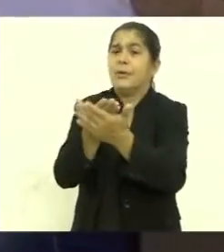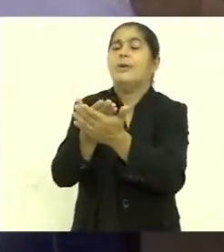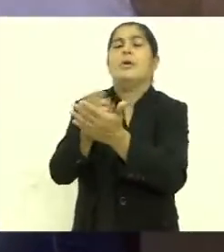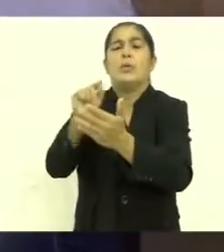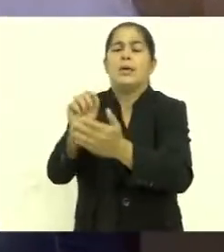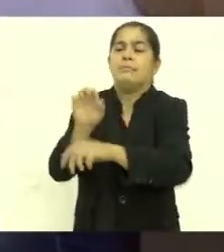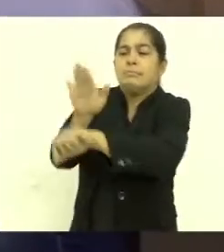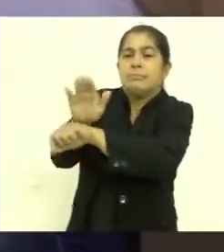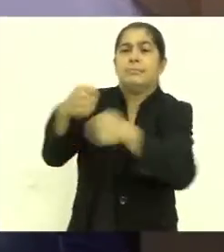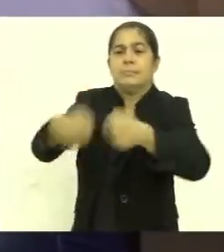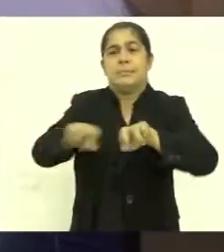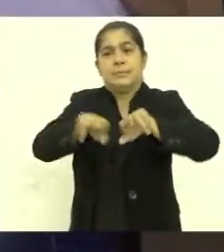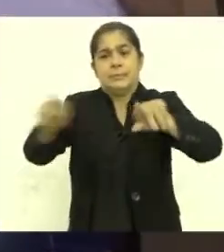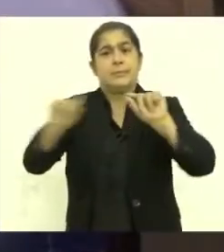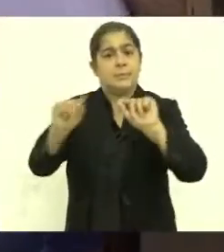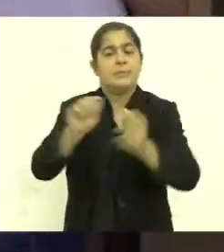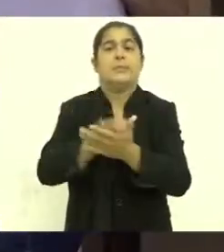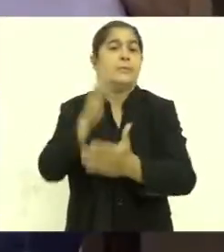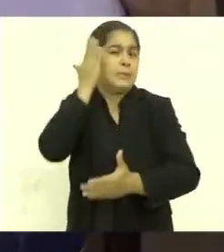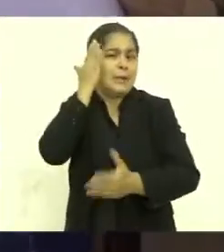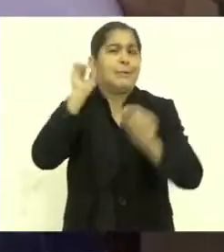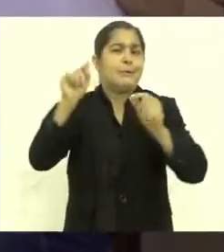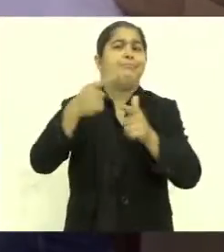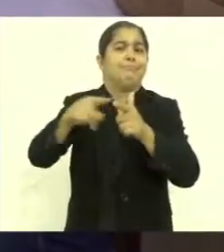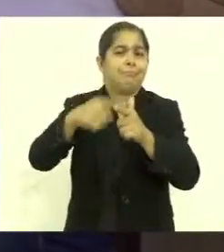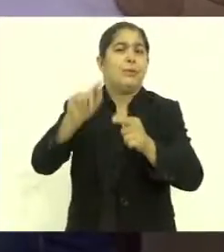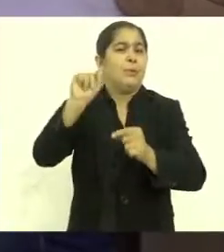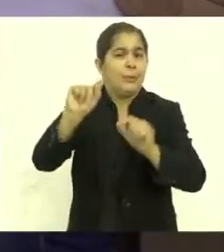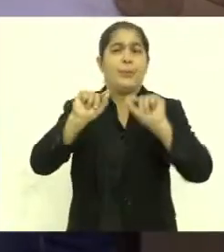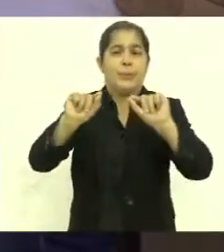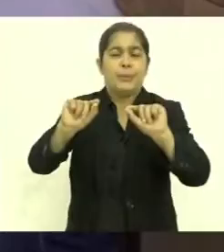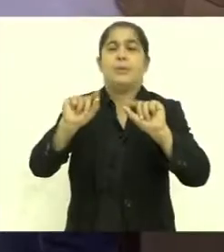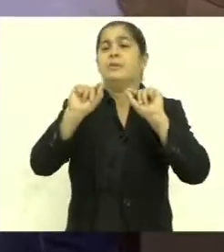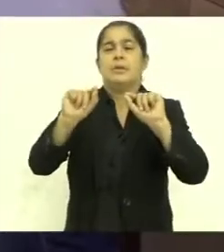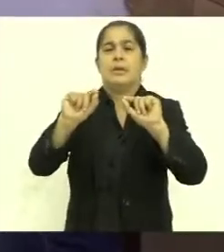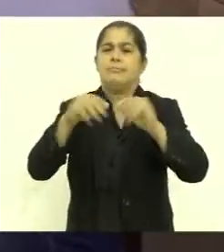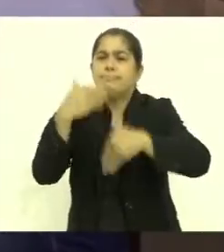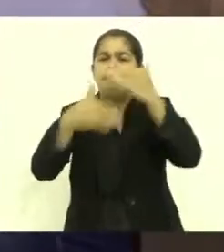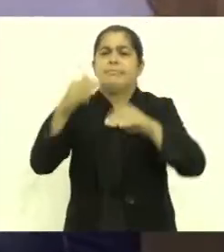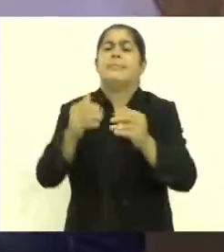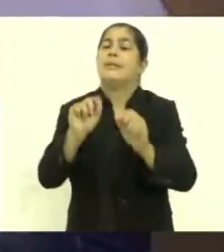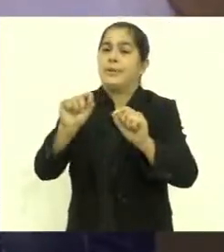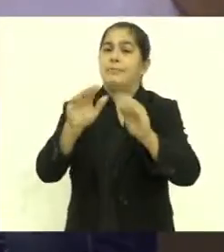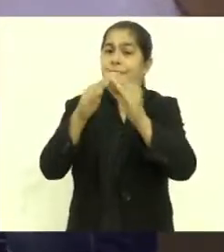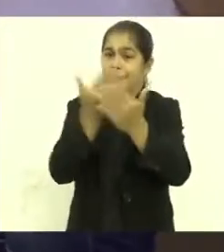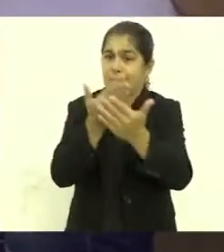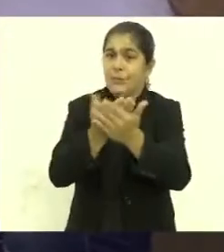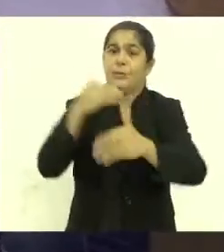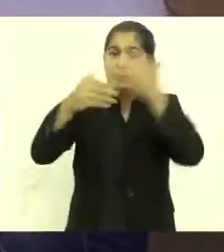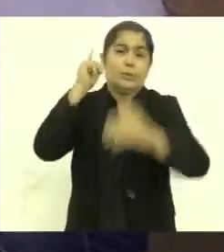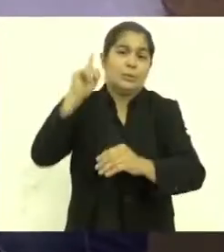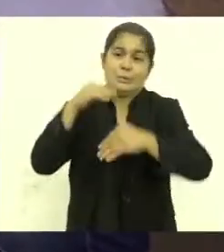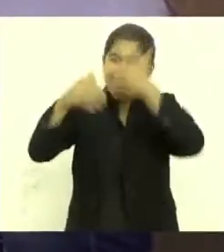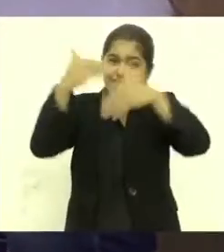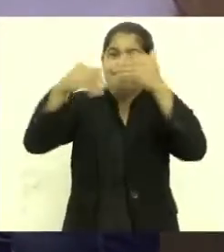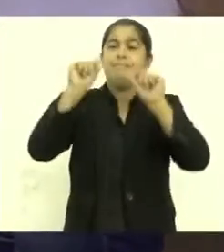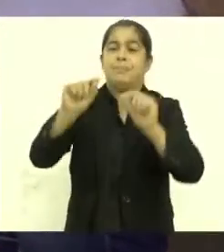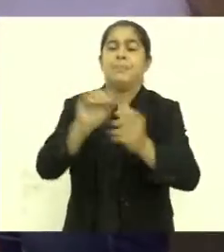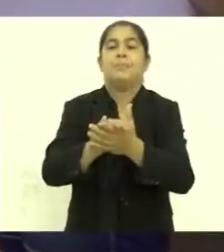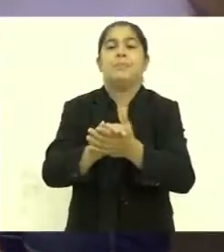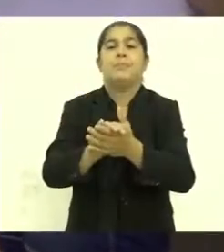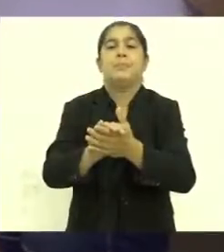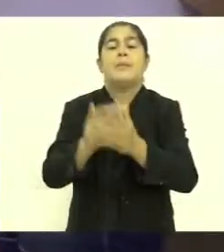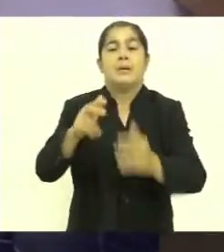surdas no contraturno escolar, naquilo que elas precisam. A gente sabe que a gente vive um desafio no sentido de promover a escolarização das pessoas